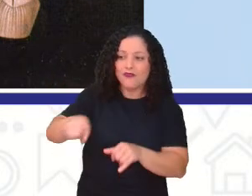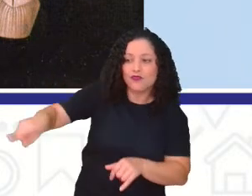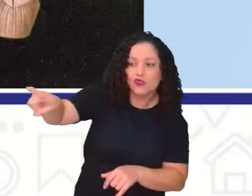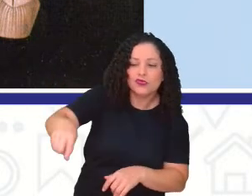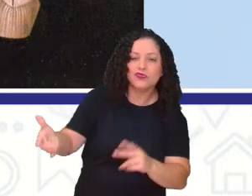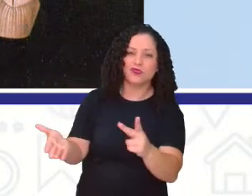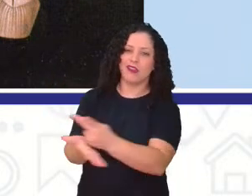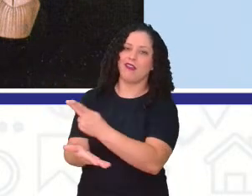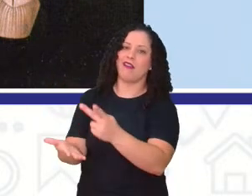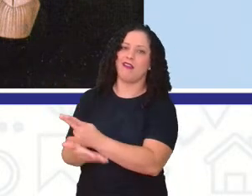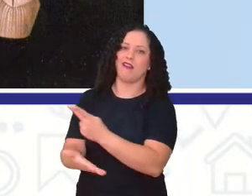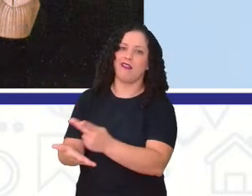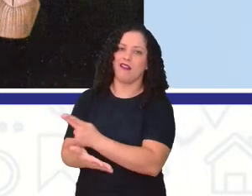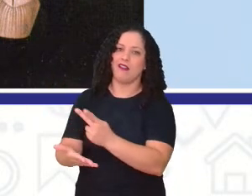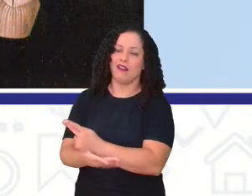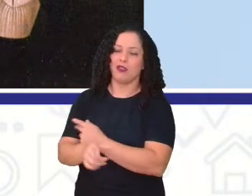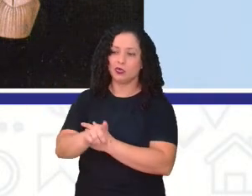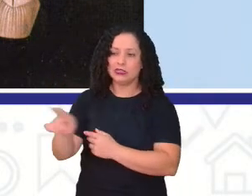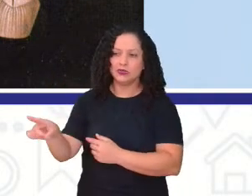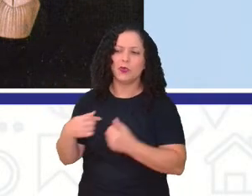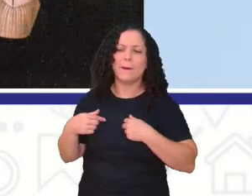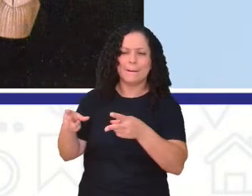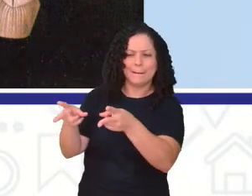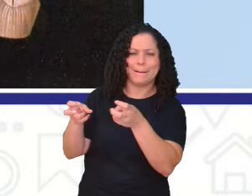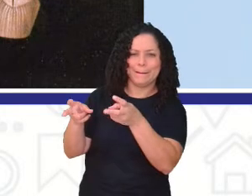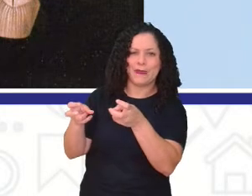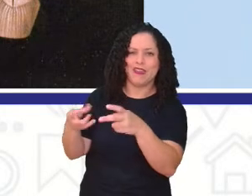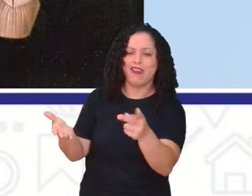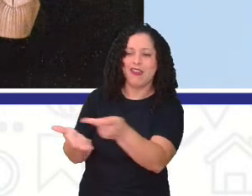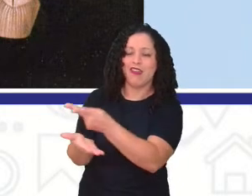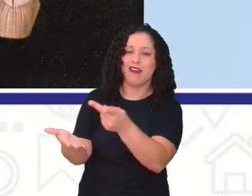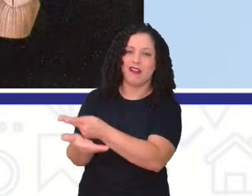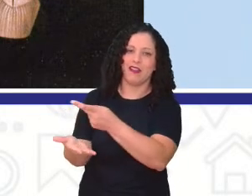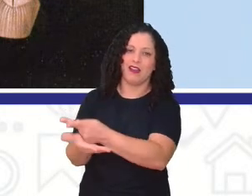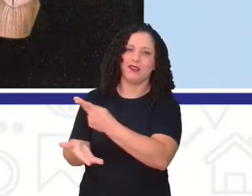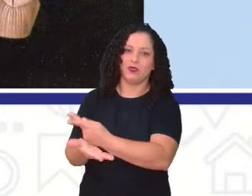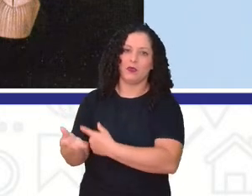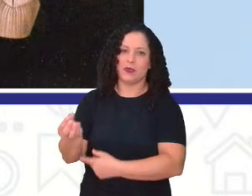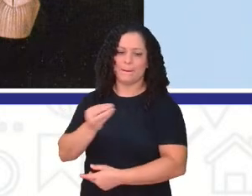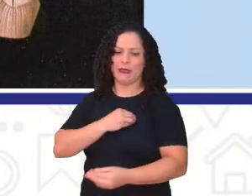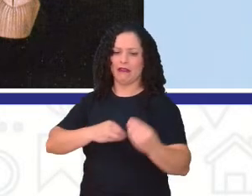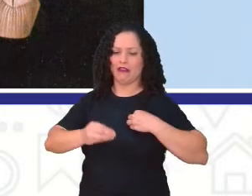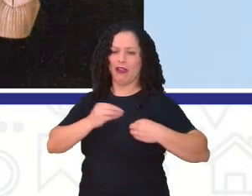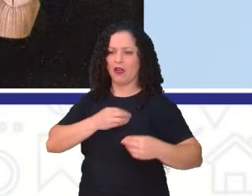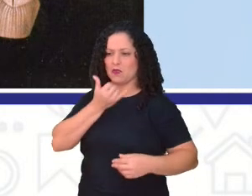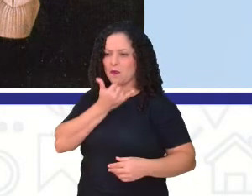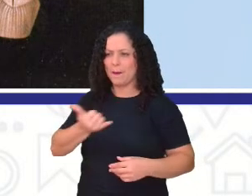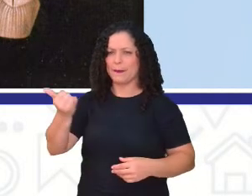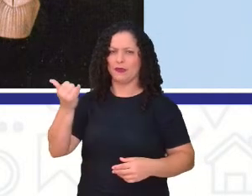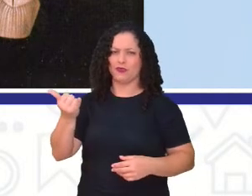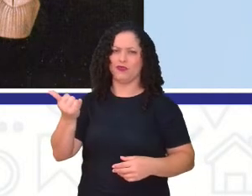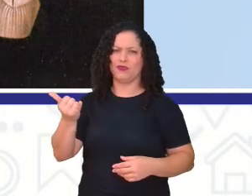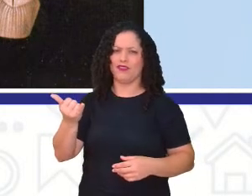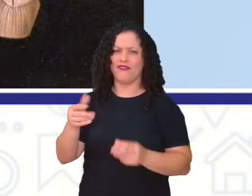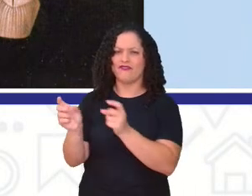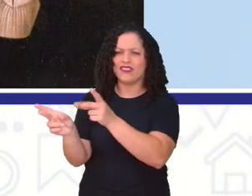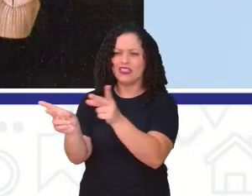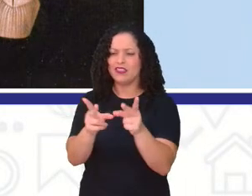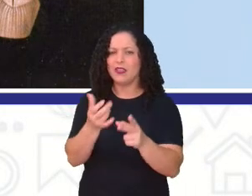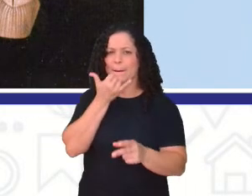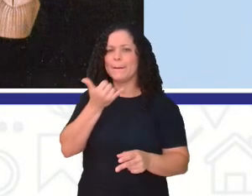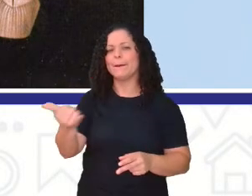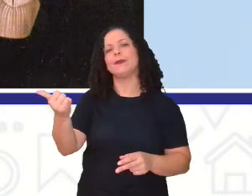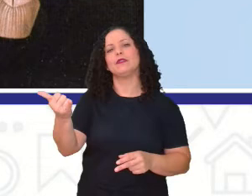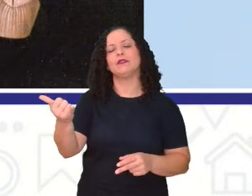né, que estavam sendo, na ótica deles, né, equivocadas, e vão ser perseguidos, certo? Eles serão